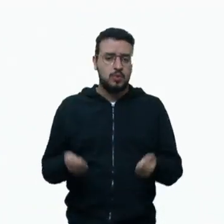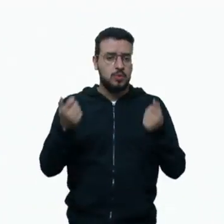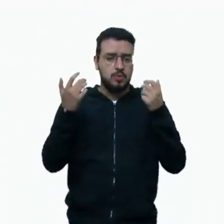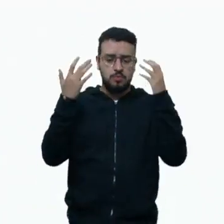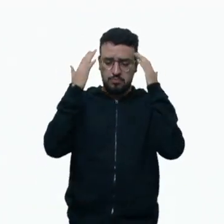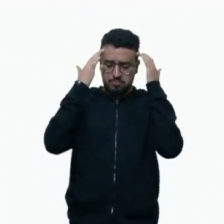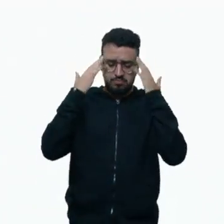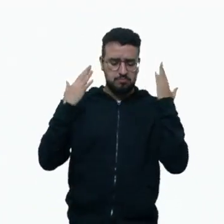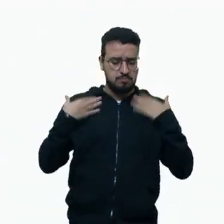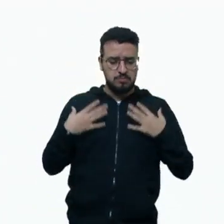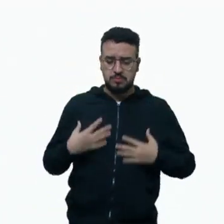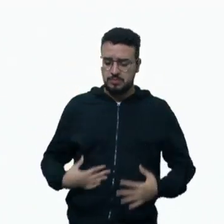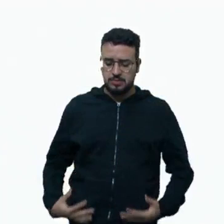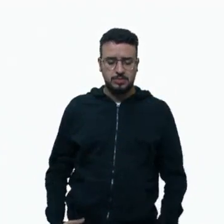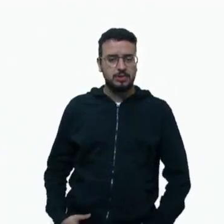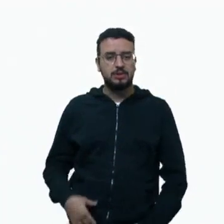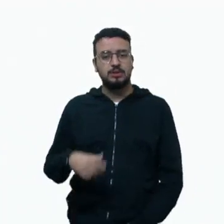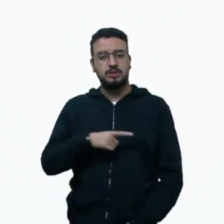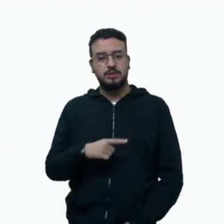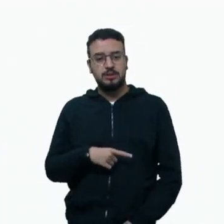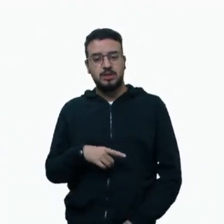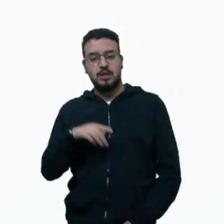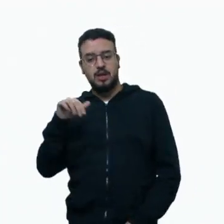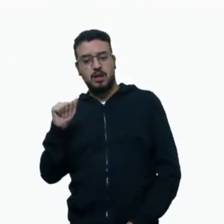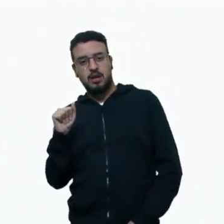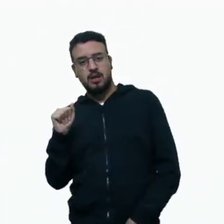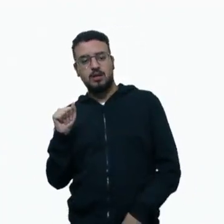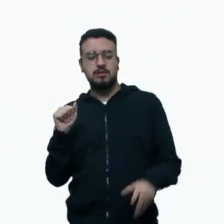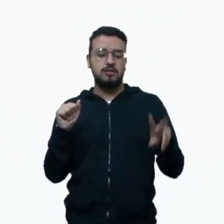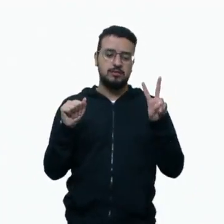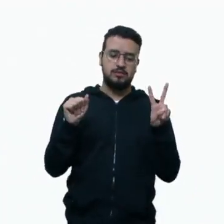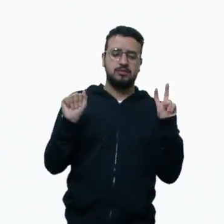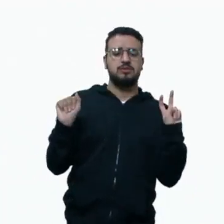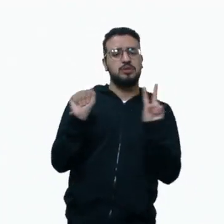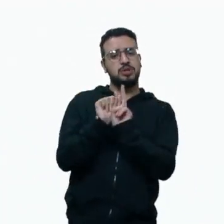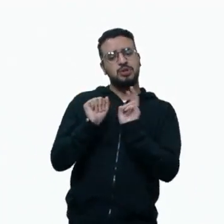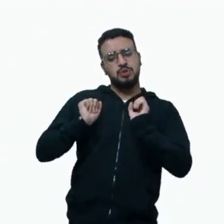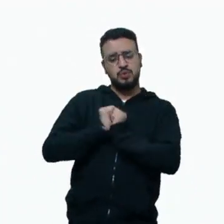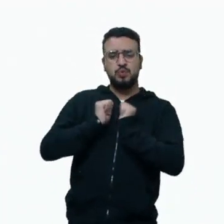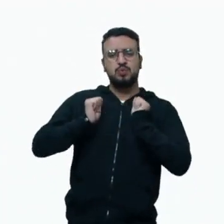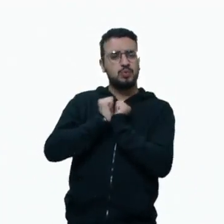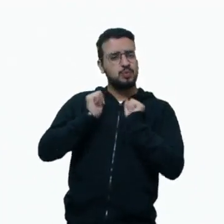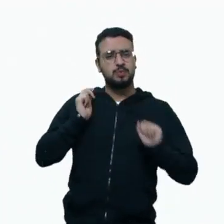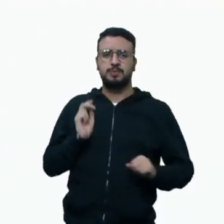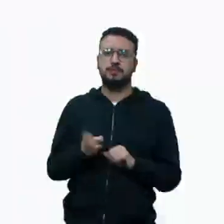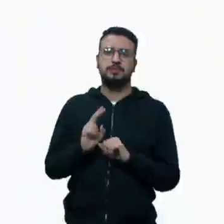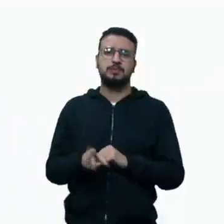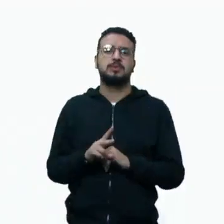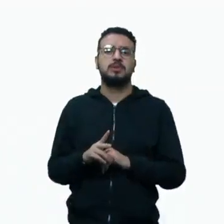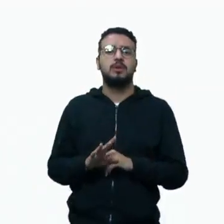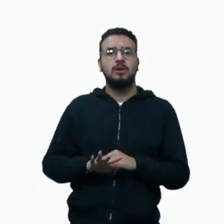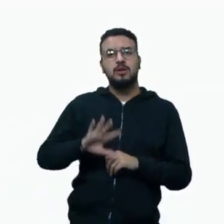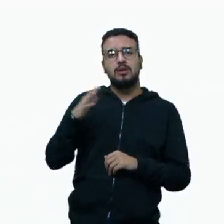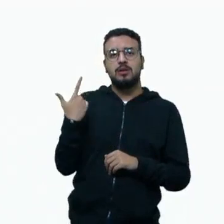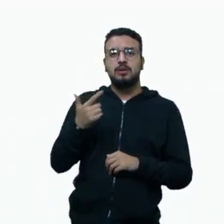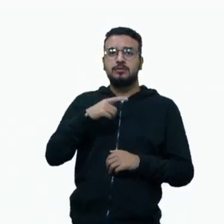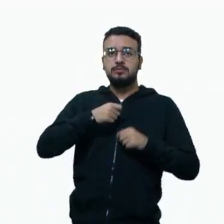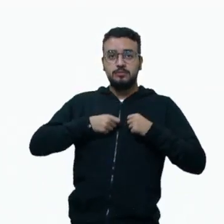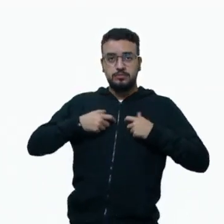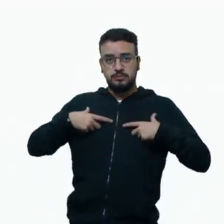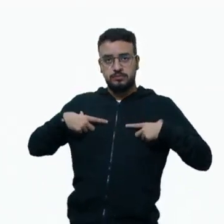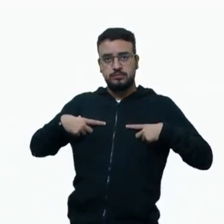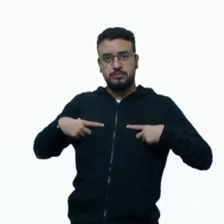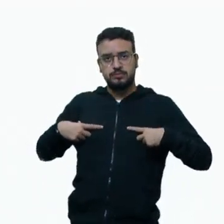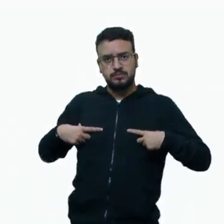uma artéria, eu preciso ter uma veia que vai fazer esse retorno. Então, isso acontece para o pulmão,